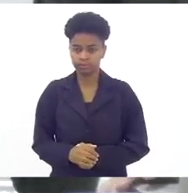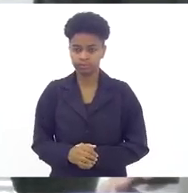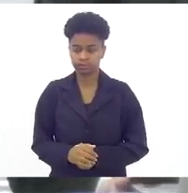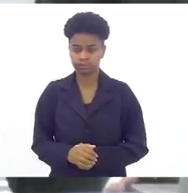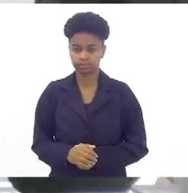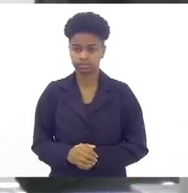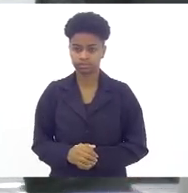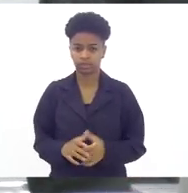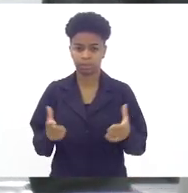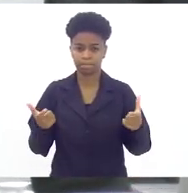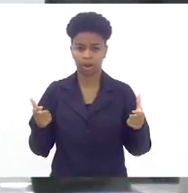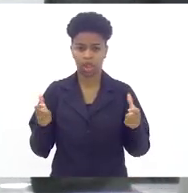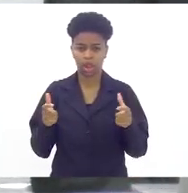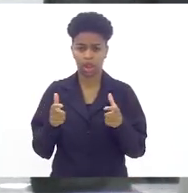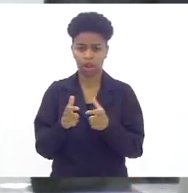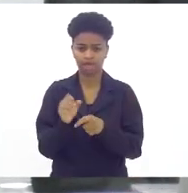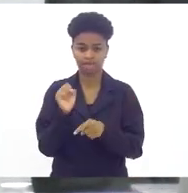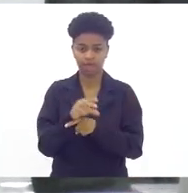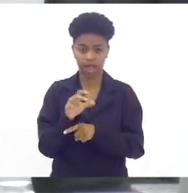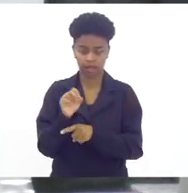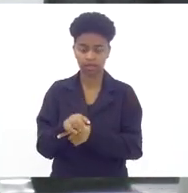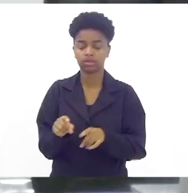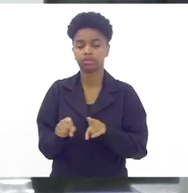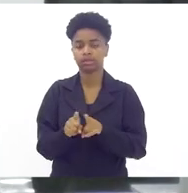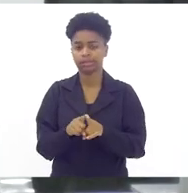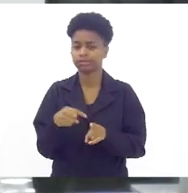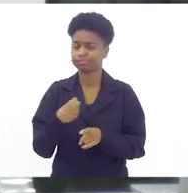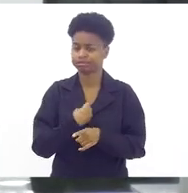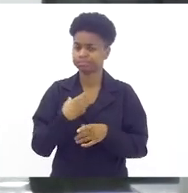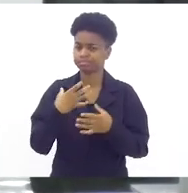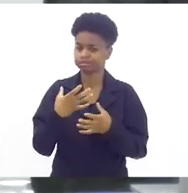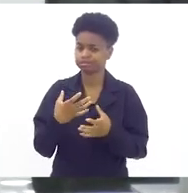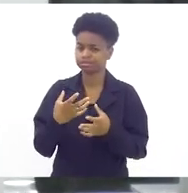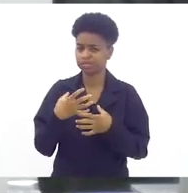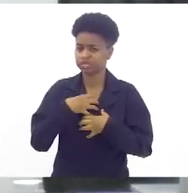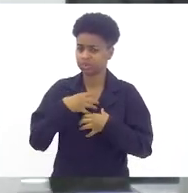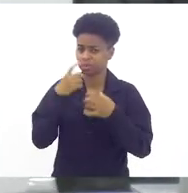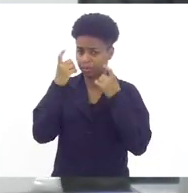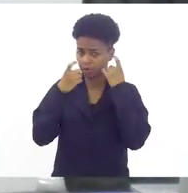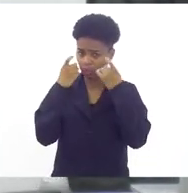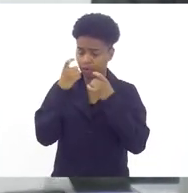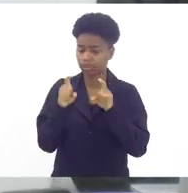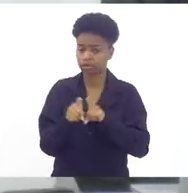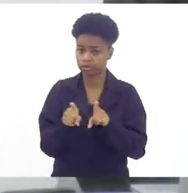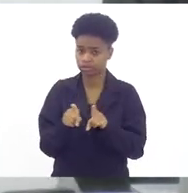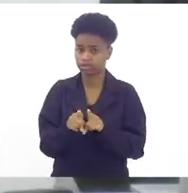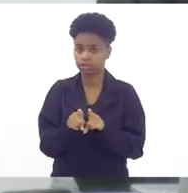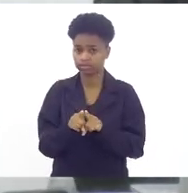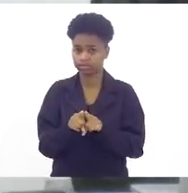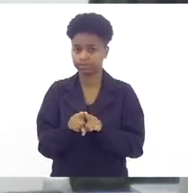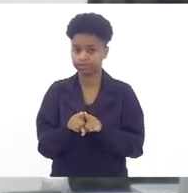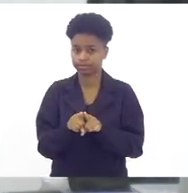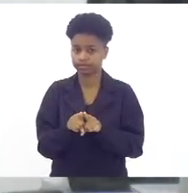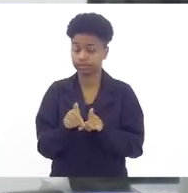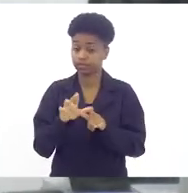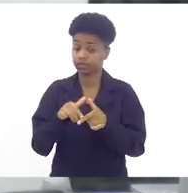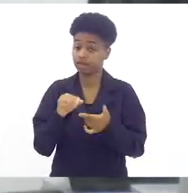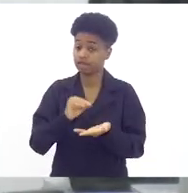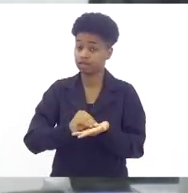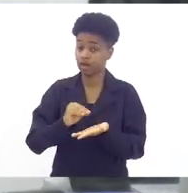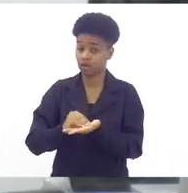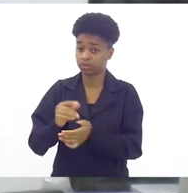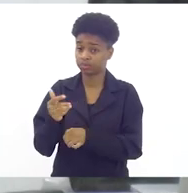a redução de vagas ofertadas a gente tem visto com preocupação também é a falta de